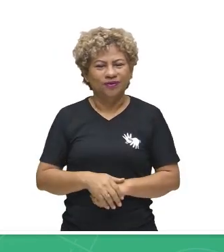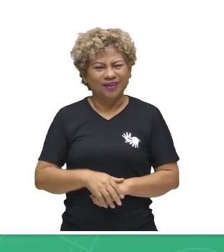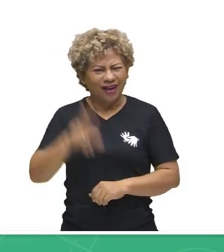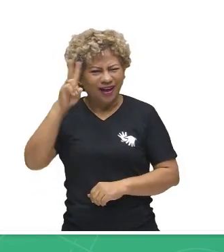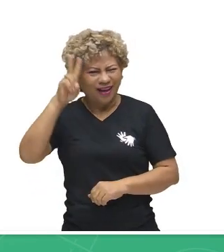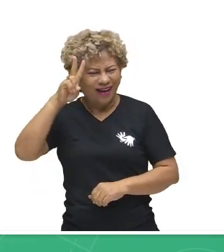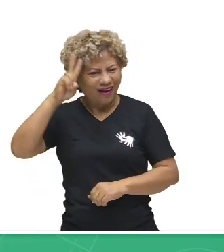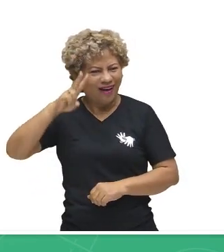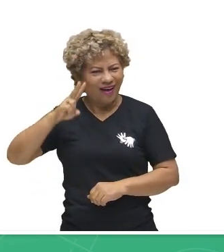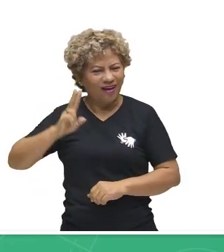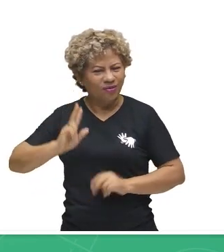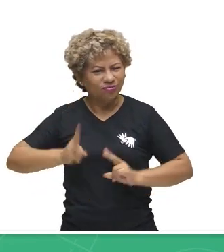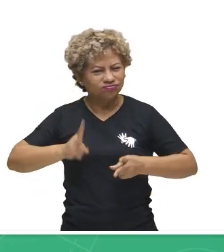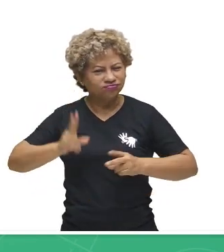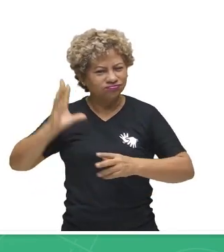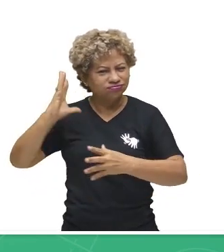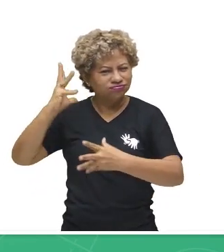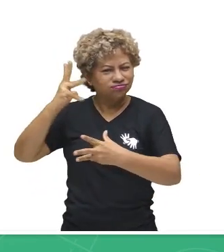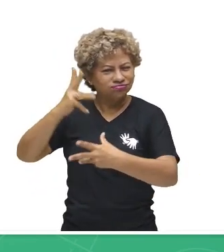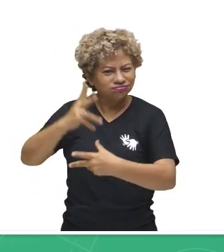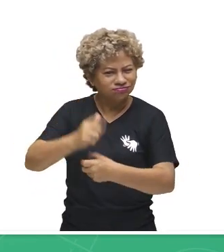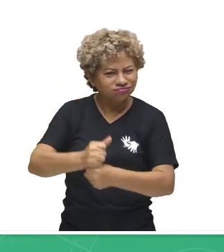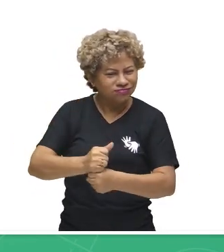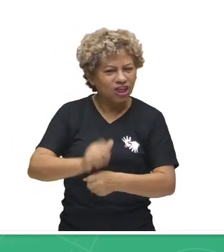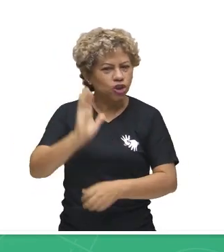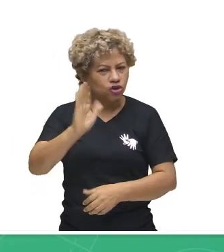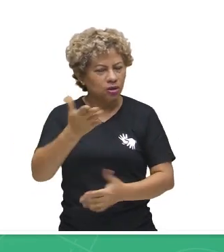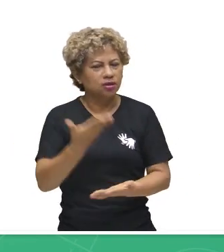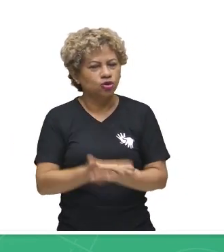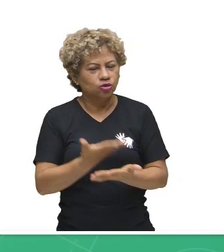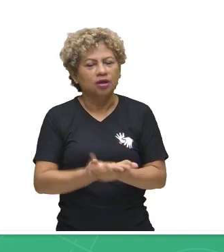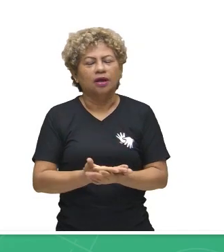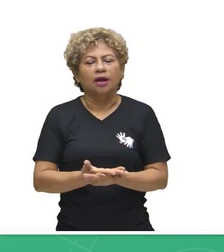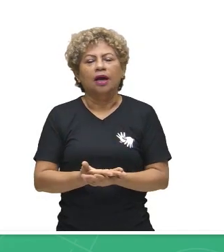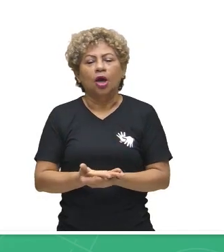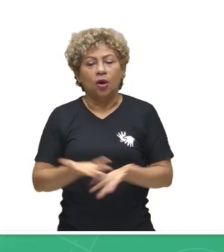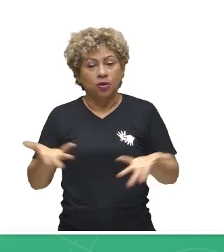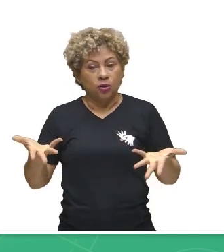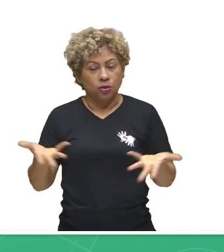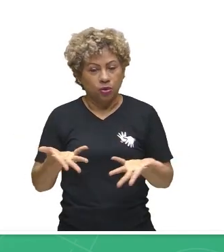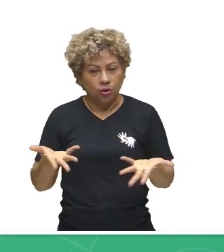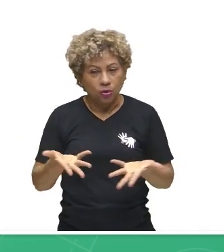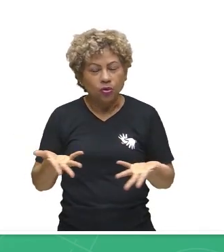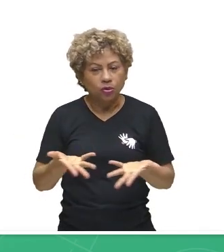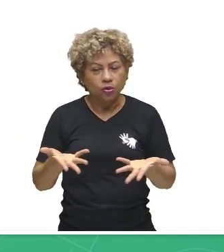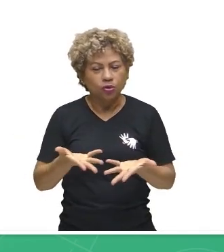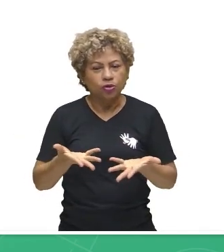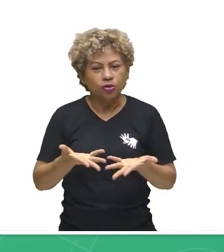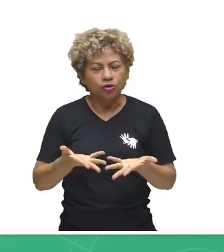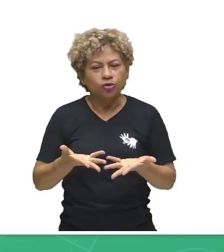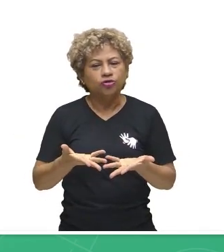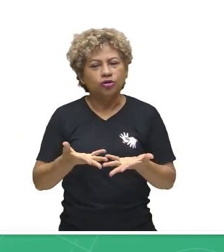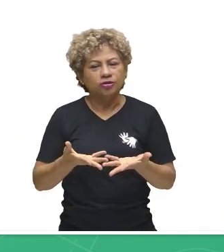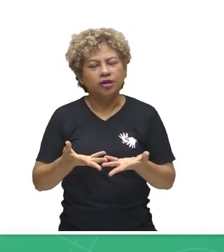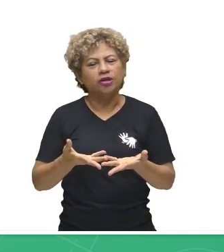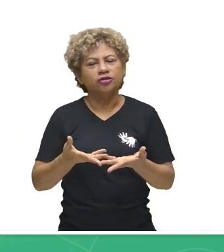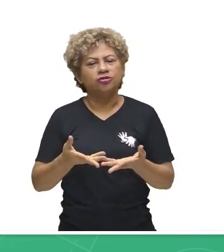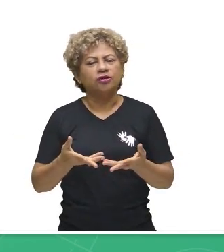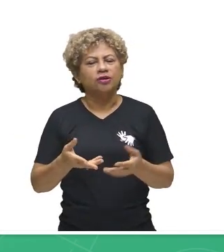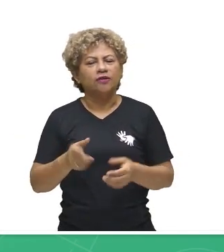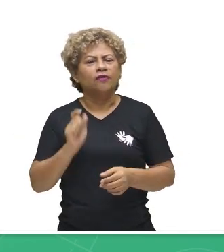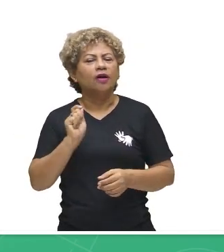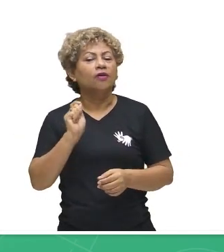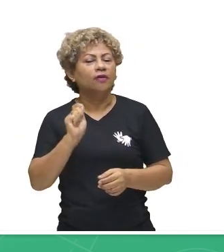movimento uniforme. Lembram quando nós estudamos? Hoje nós vamos estudar com um olhar de gráficos. Eu sou a